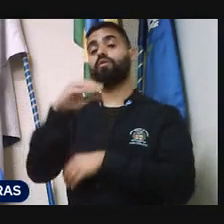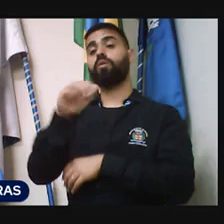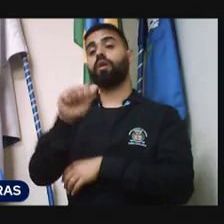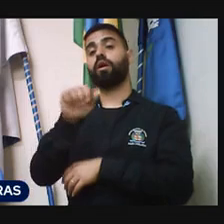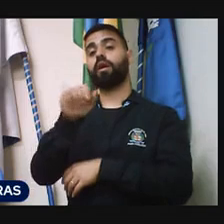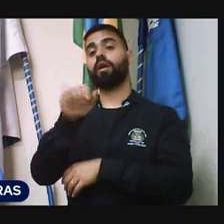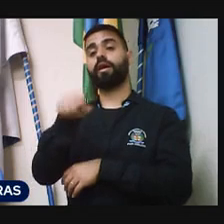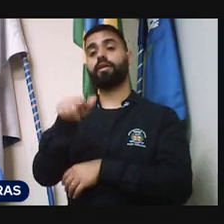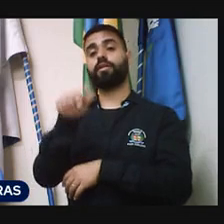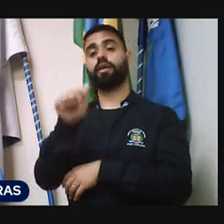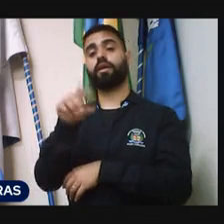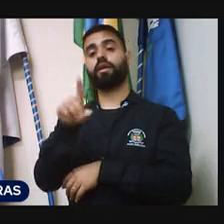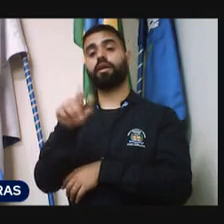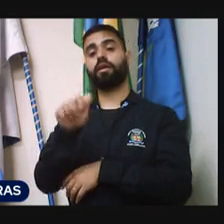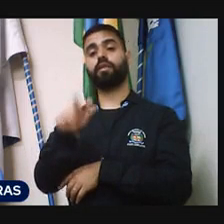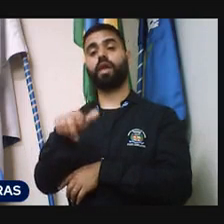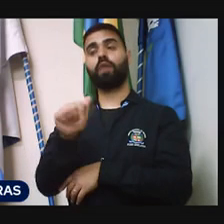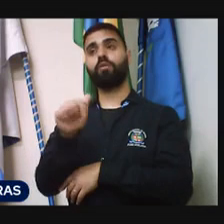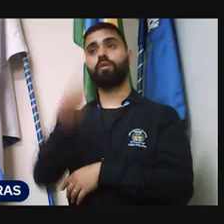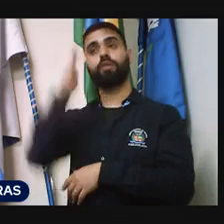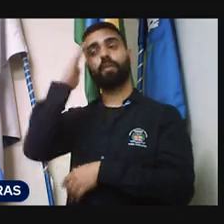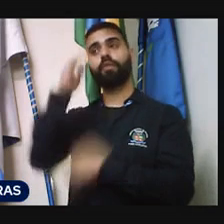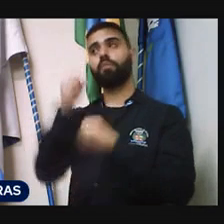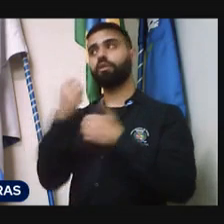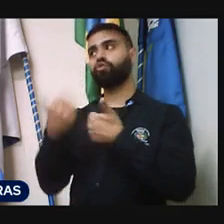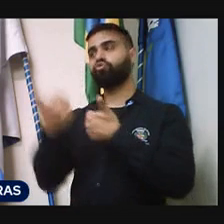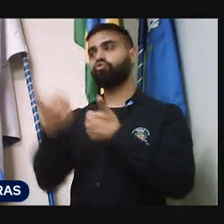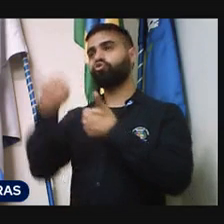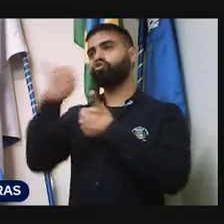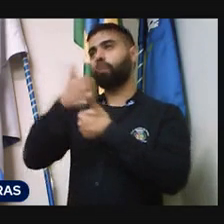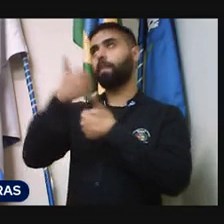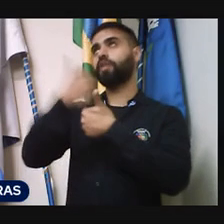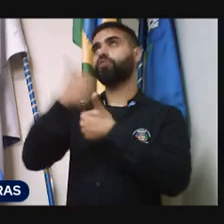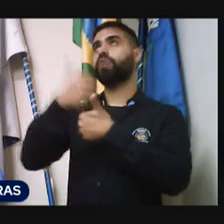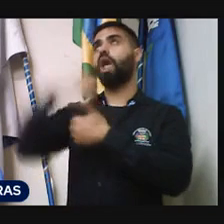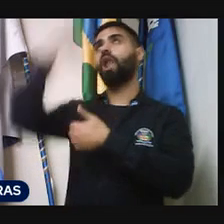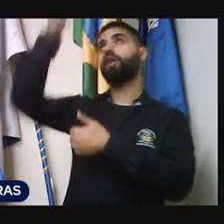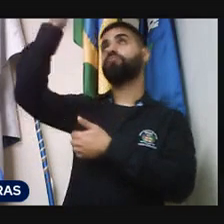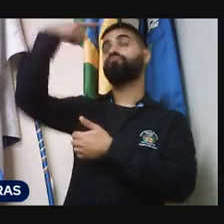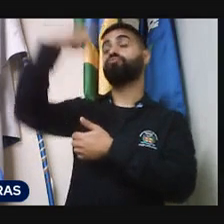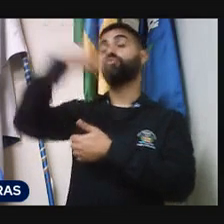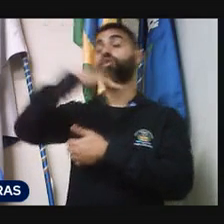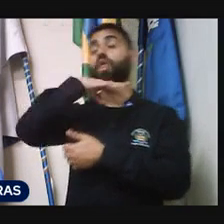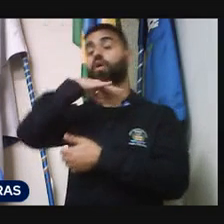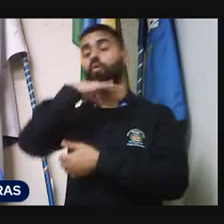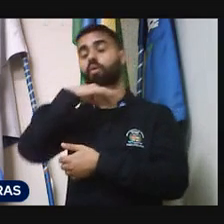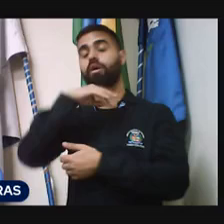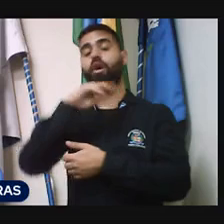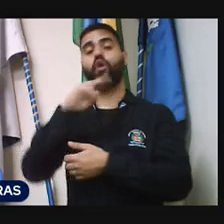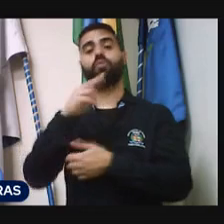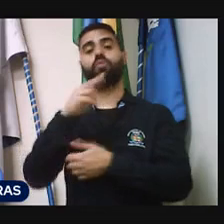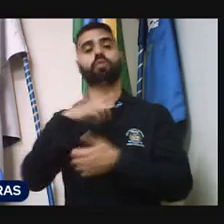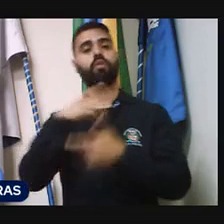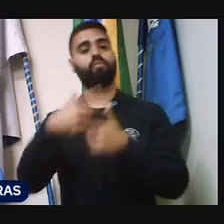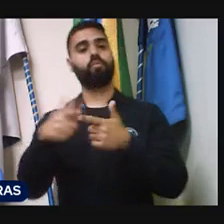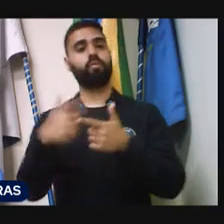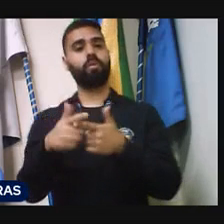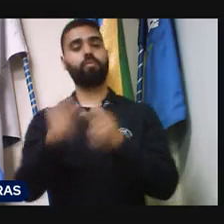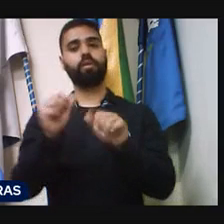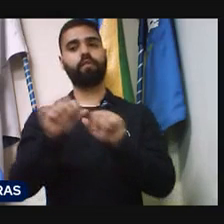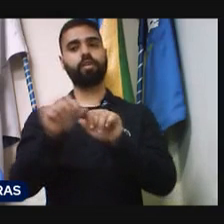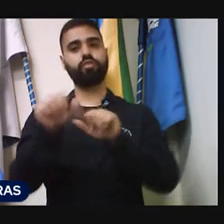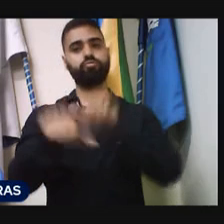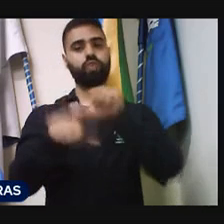dois verificando e substituindo todas as lâmpadas dos postes que porventura estejam danificados e realizando a sua